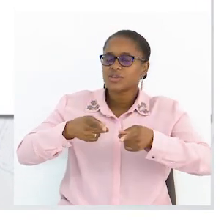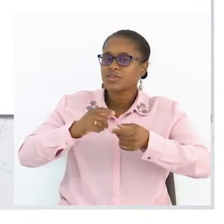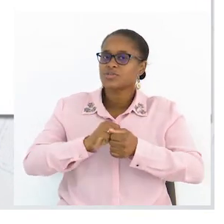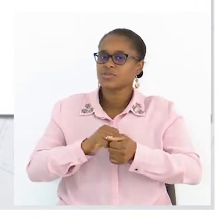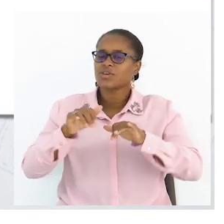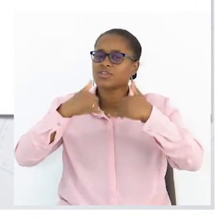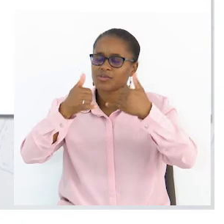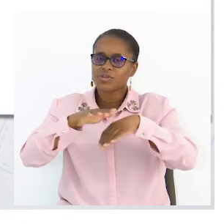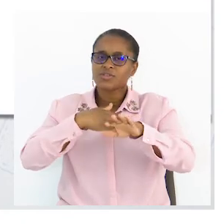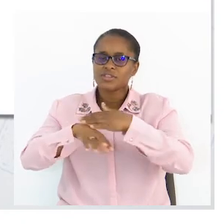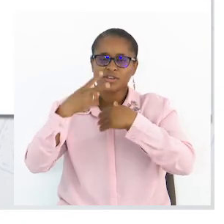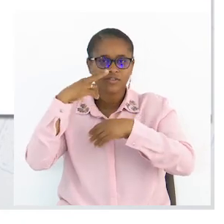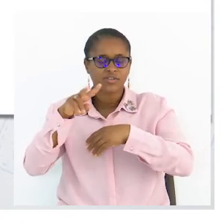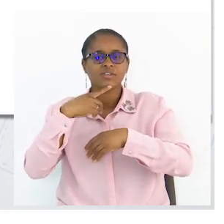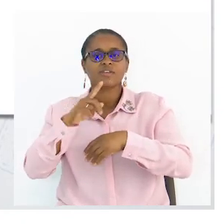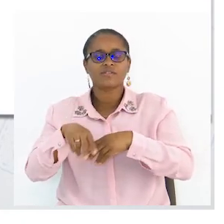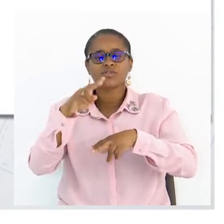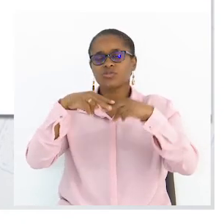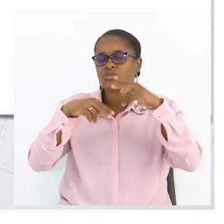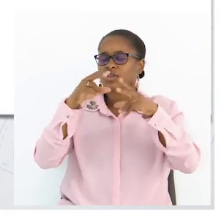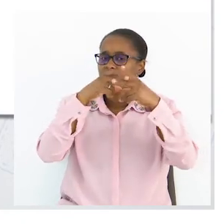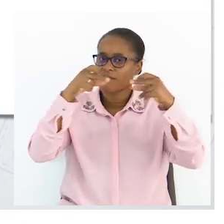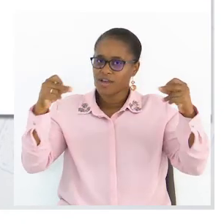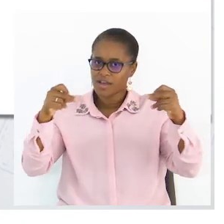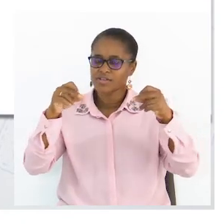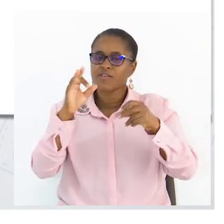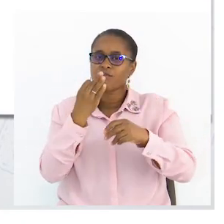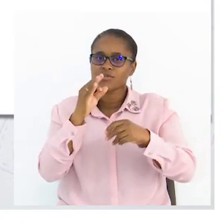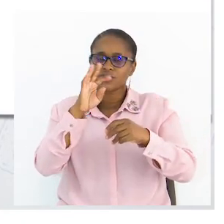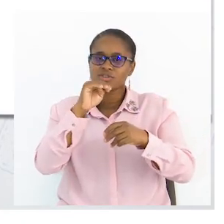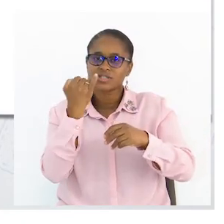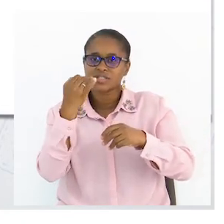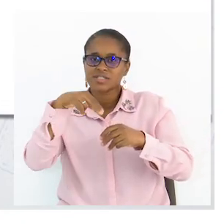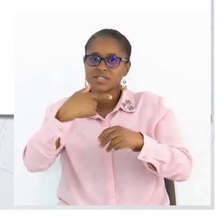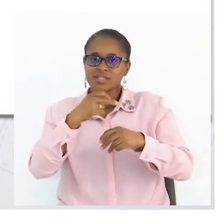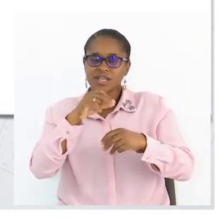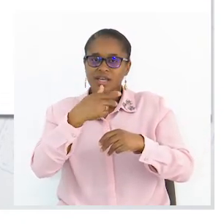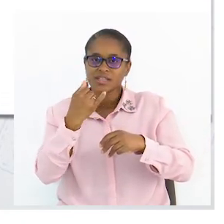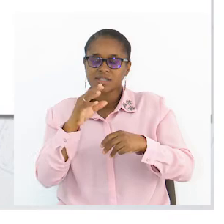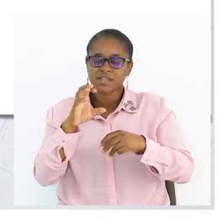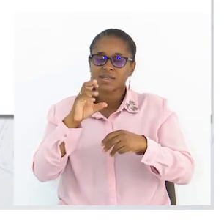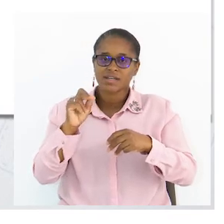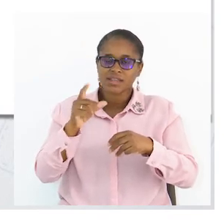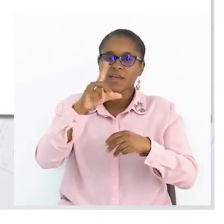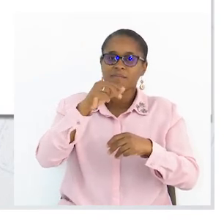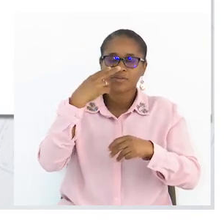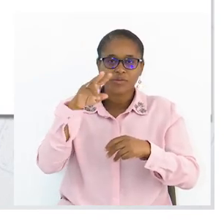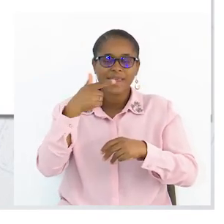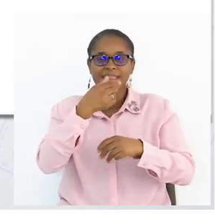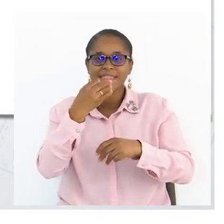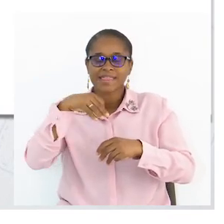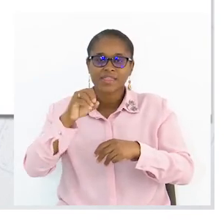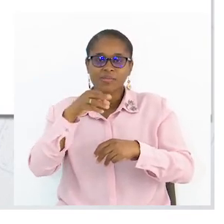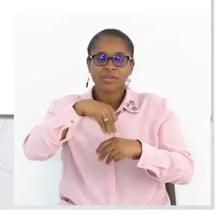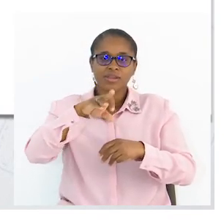depois fizemos a revisão dos constituintes da frase e função sintática, também estivemos a ver tipos de